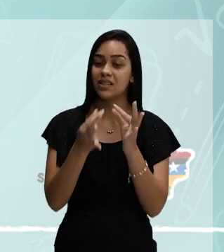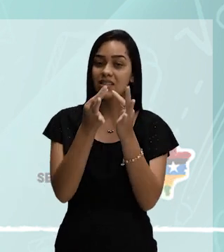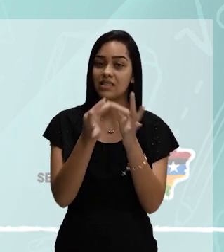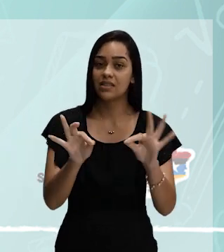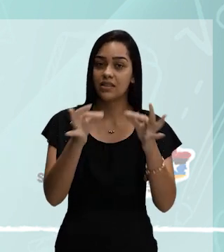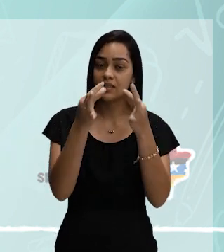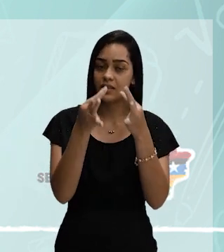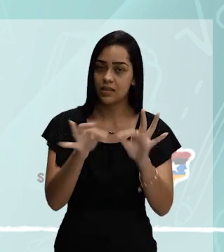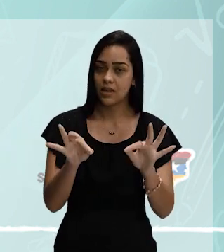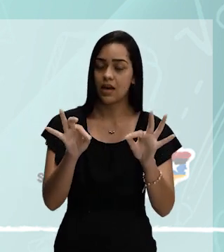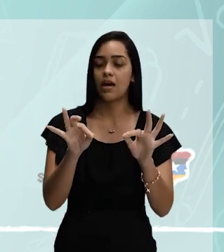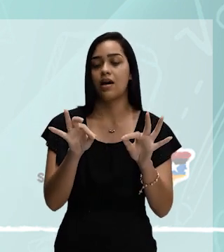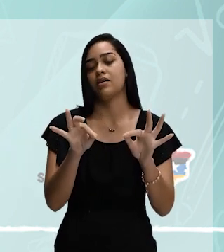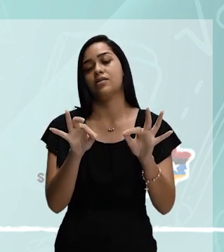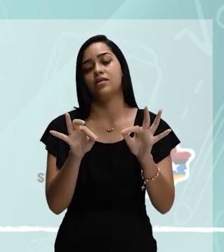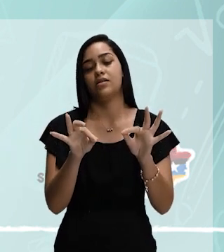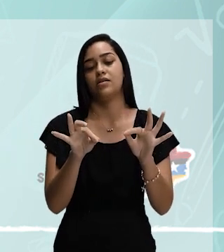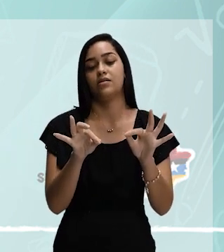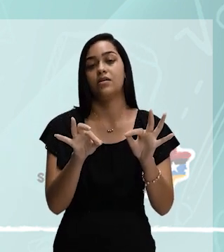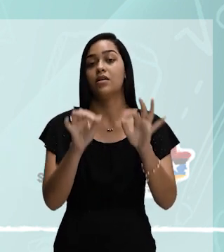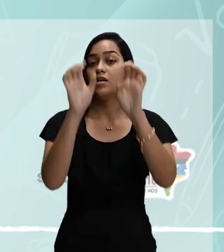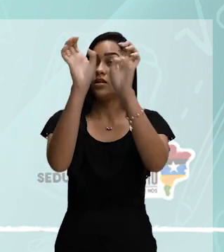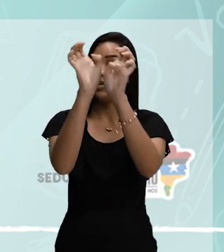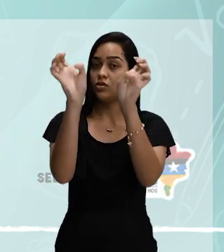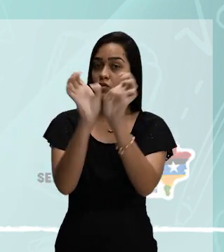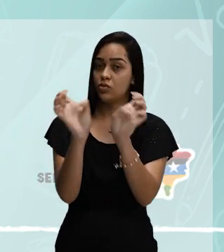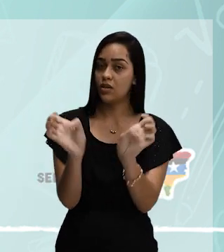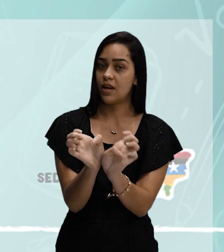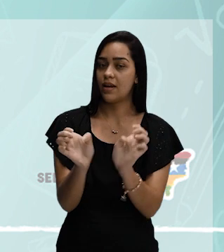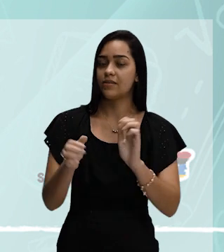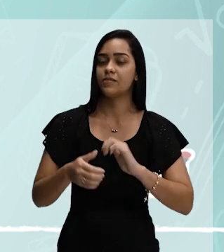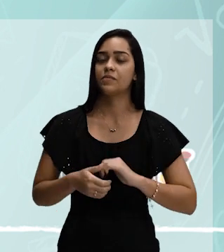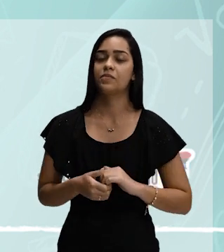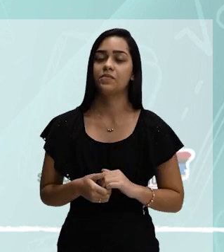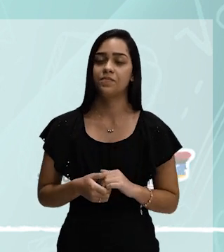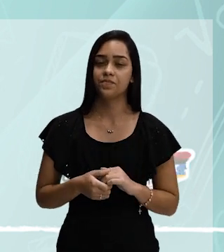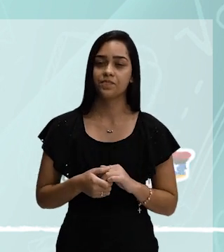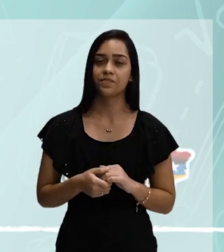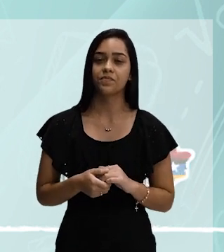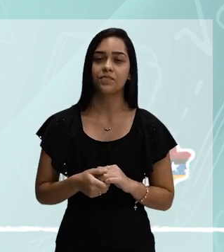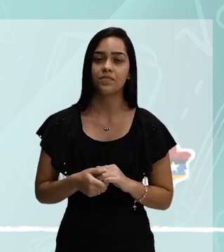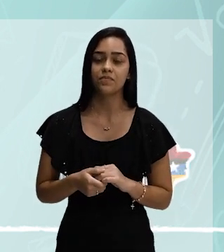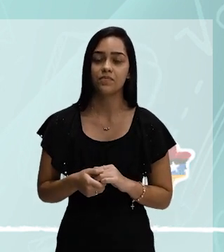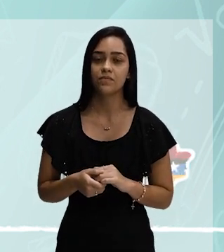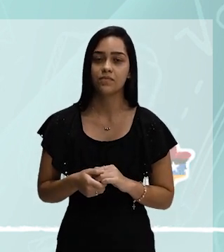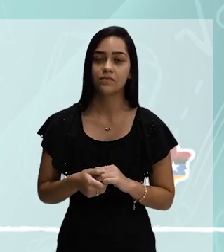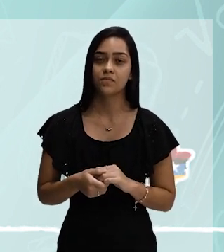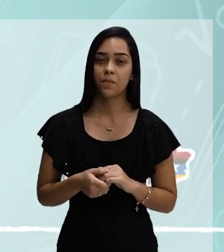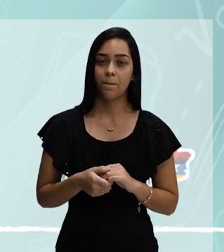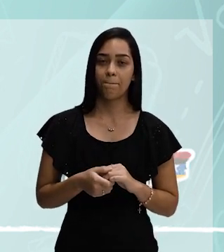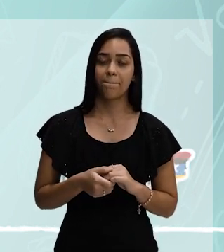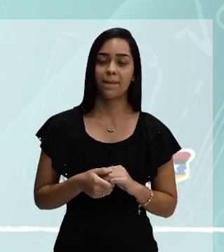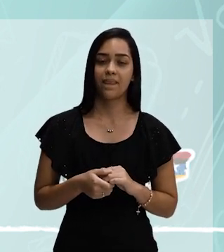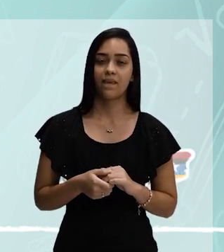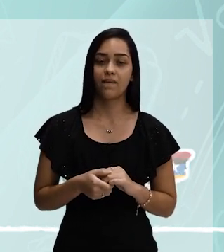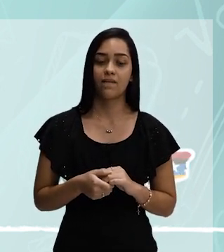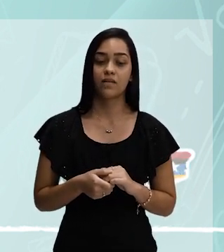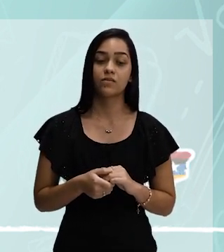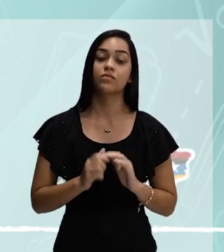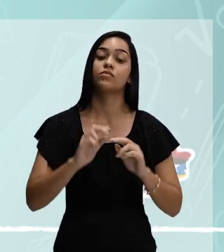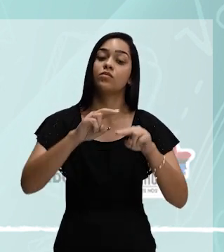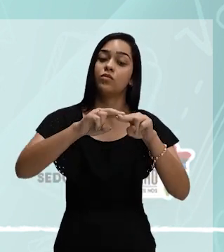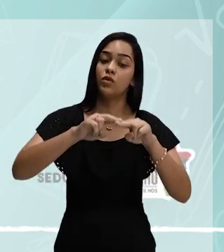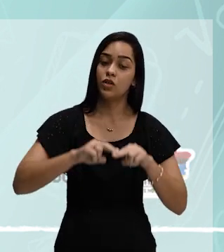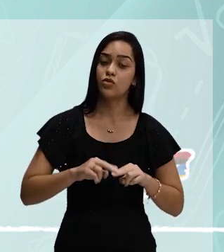dos textos, com suas características sintáticas, lexicais e estruturais. Desse